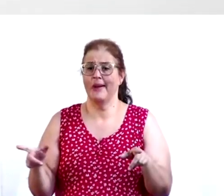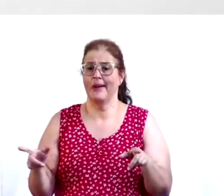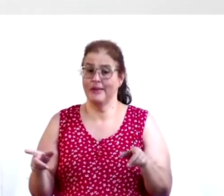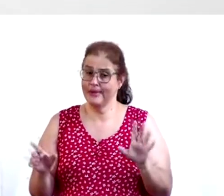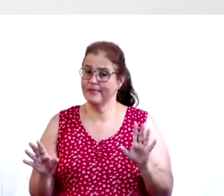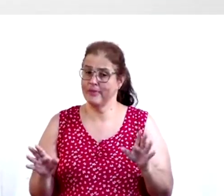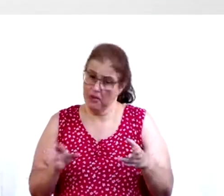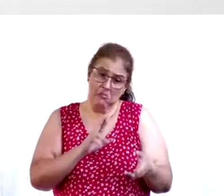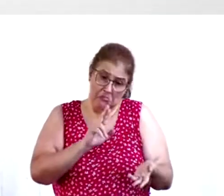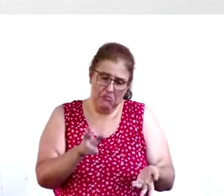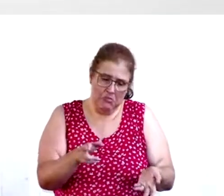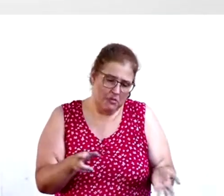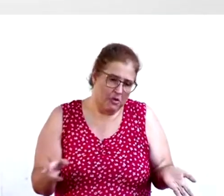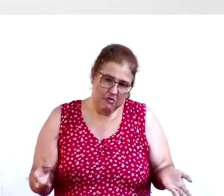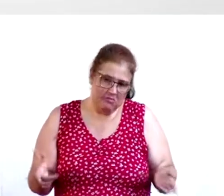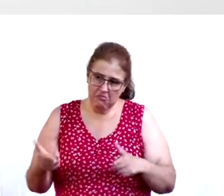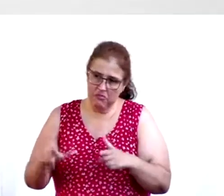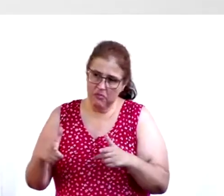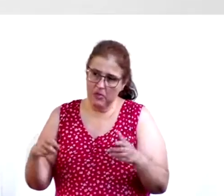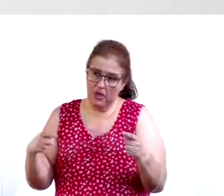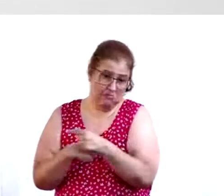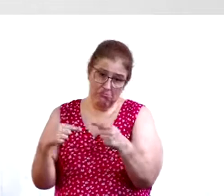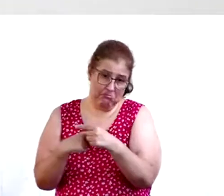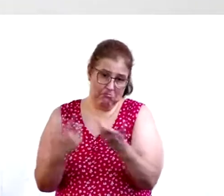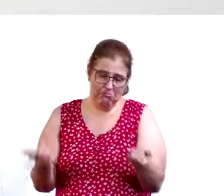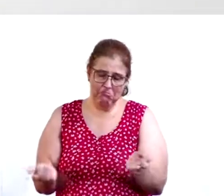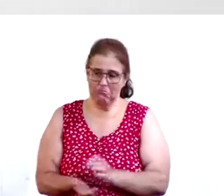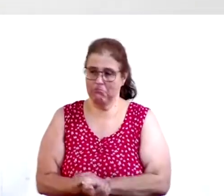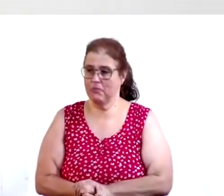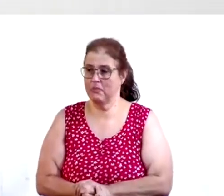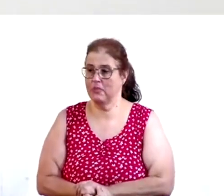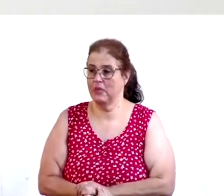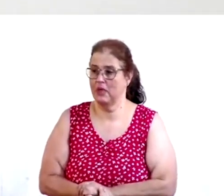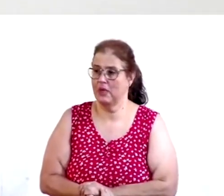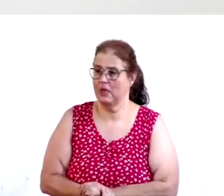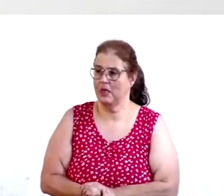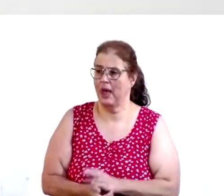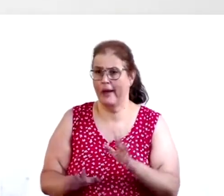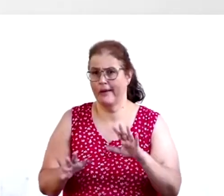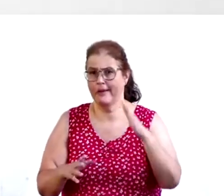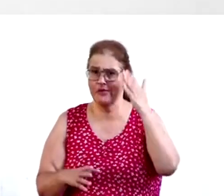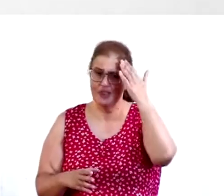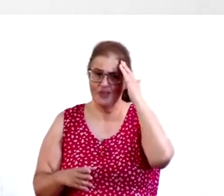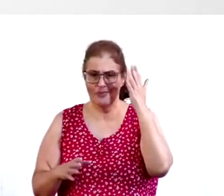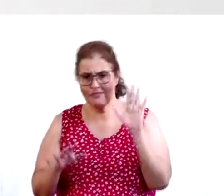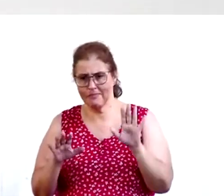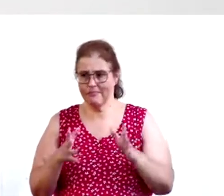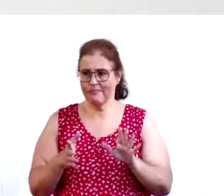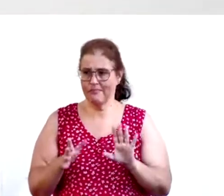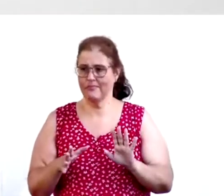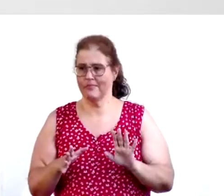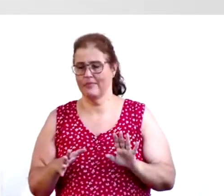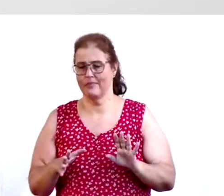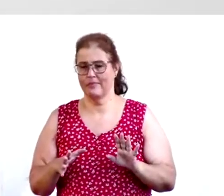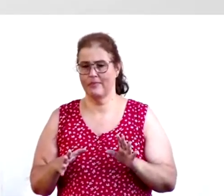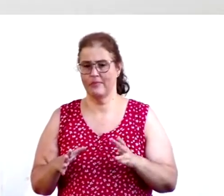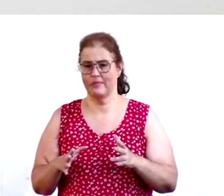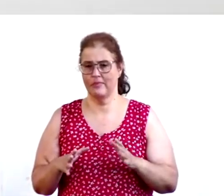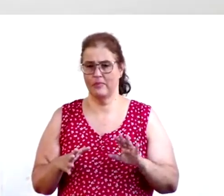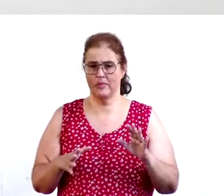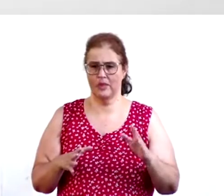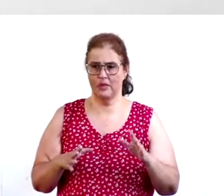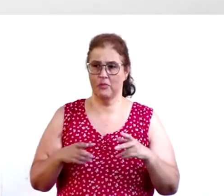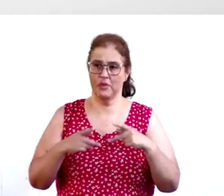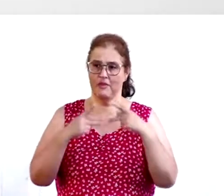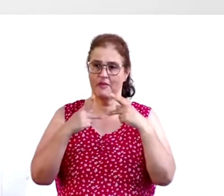É uma resposta. Às vezes é uma resposta que ninguém de nós quer dar, assim, de maneira